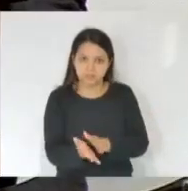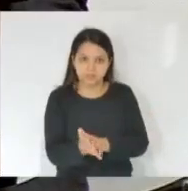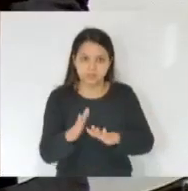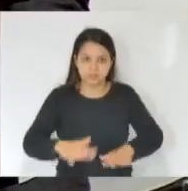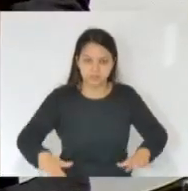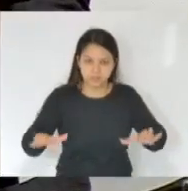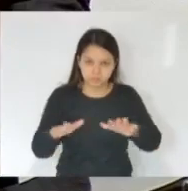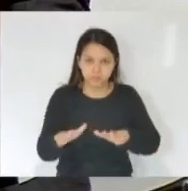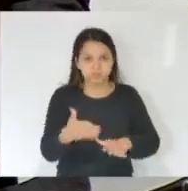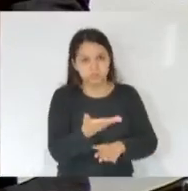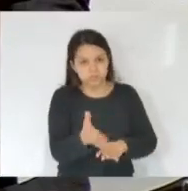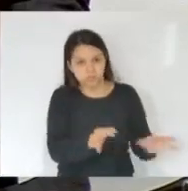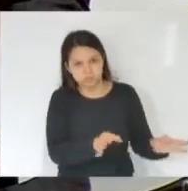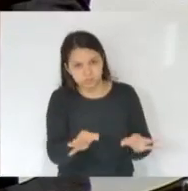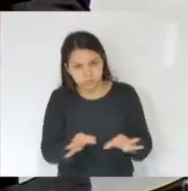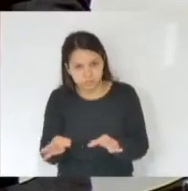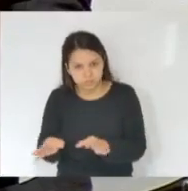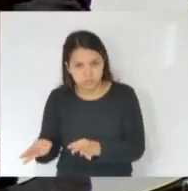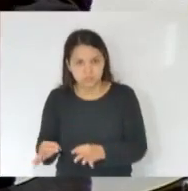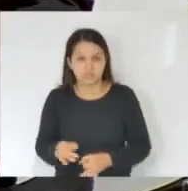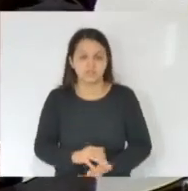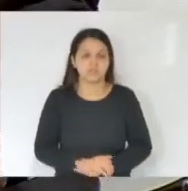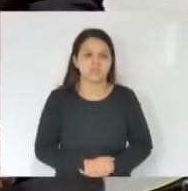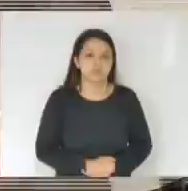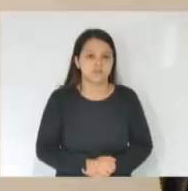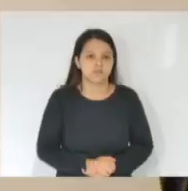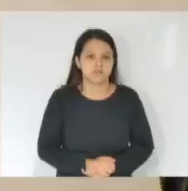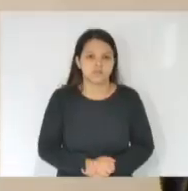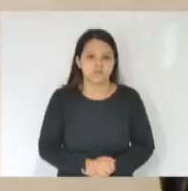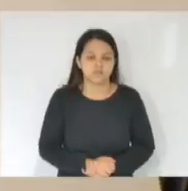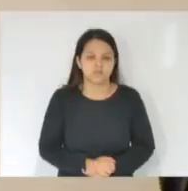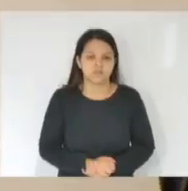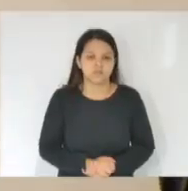os organizadores desse evento. Parabéns, sucesso.